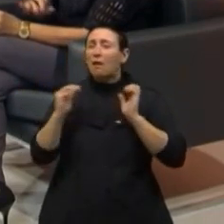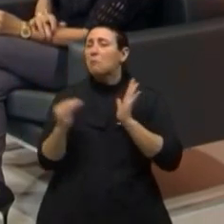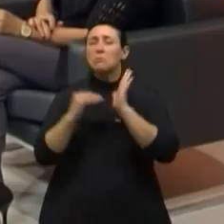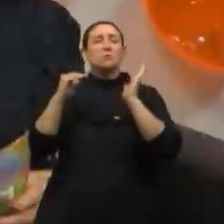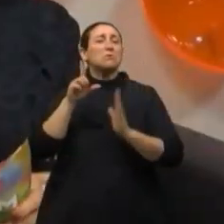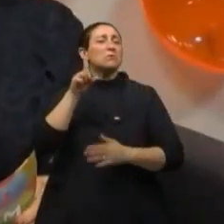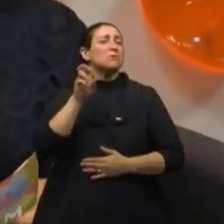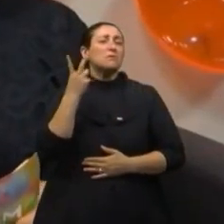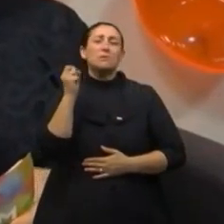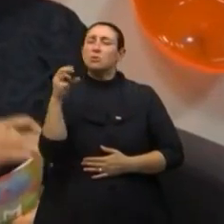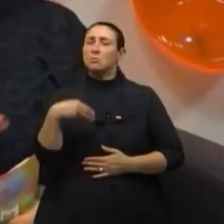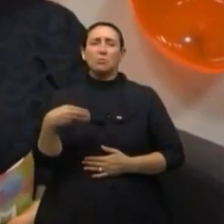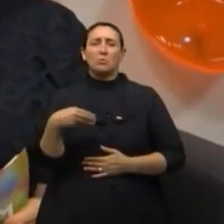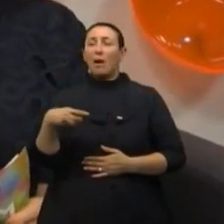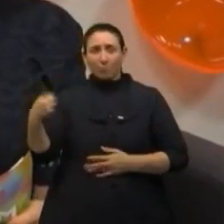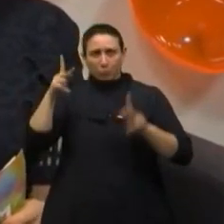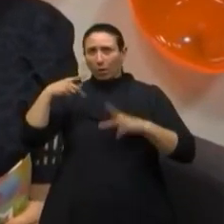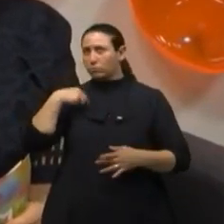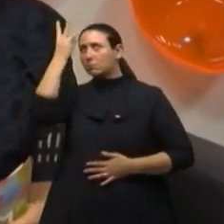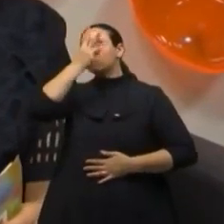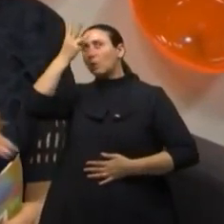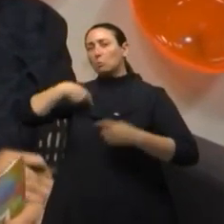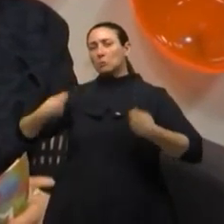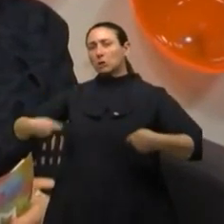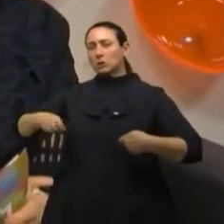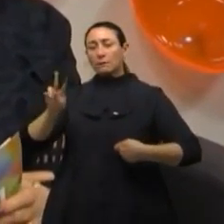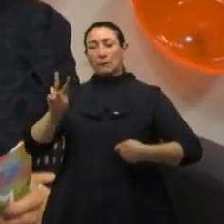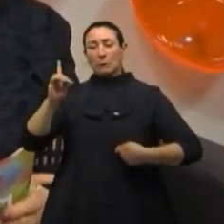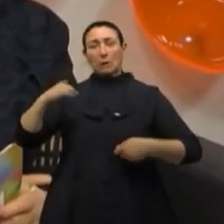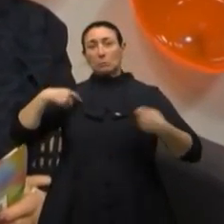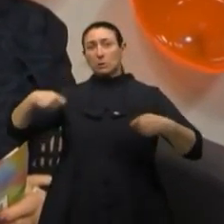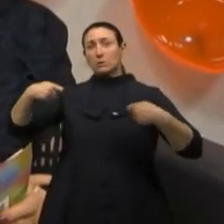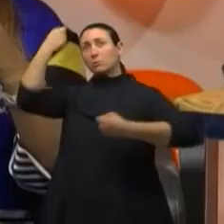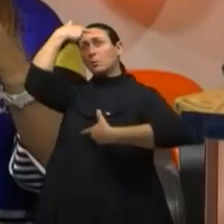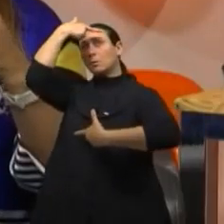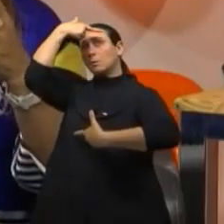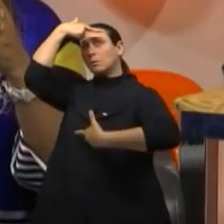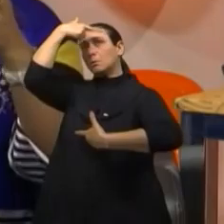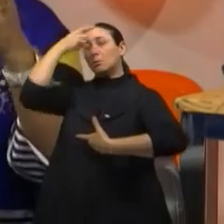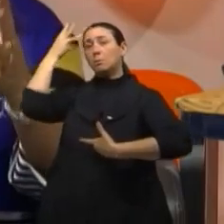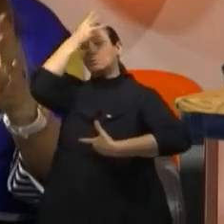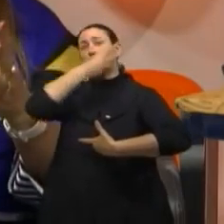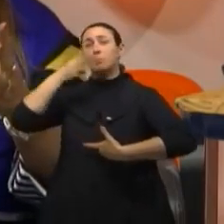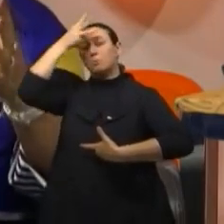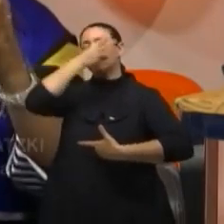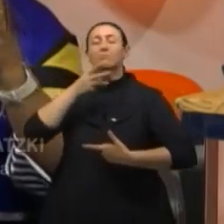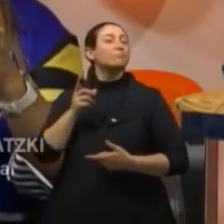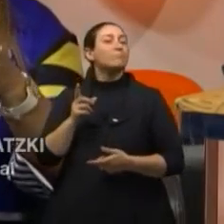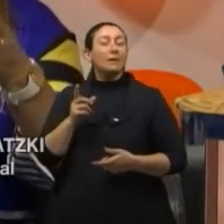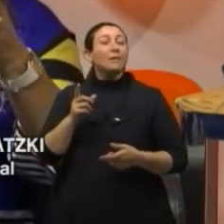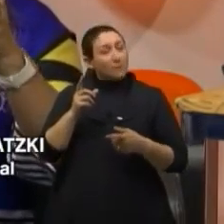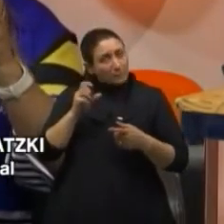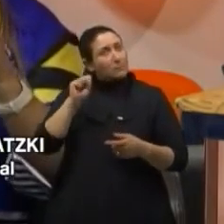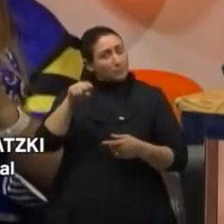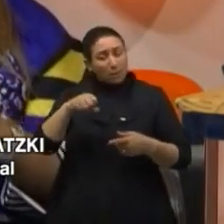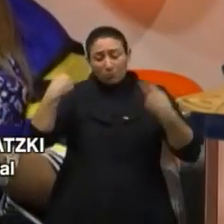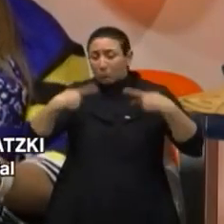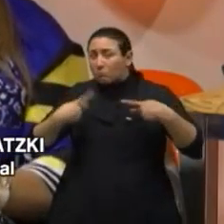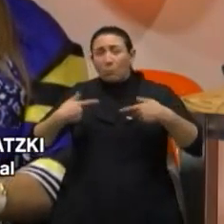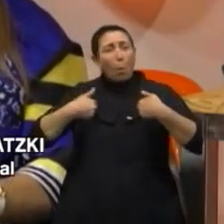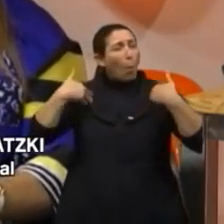Ah entendeu Essa aliás Desculpe desculpe ele vai precisar do sol para ativar a quantidade